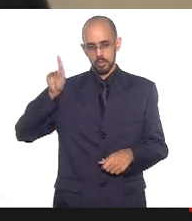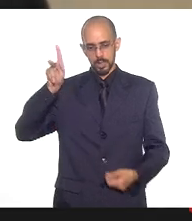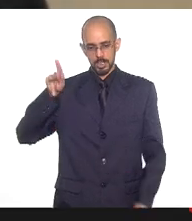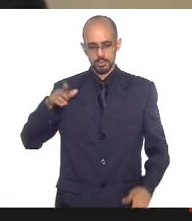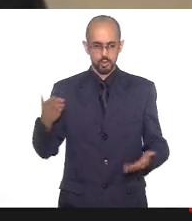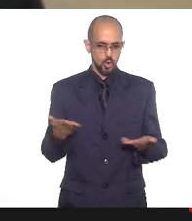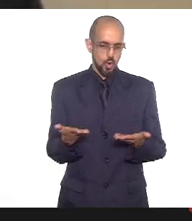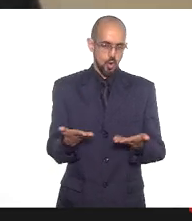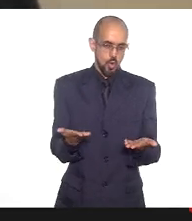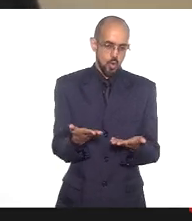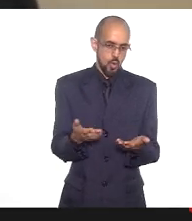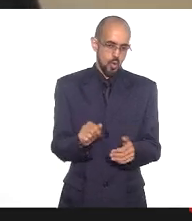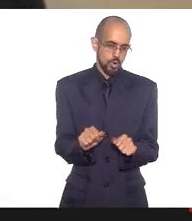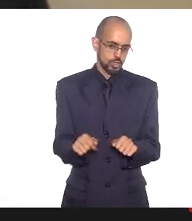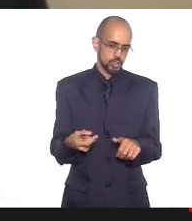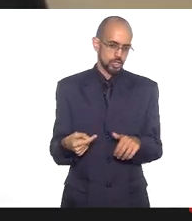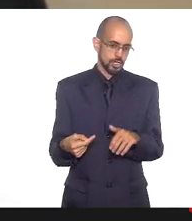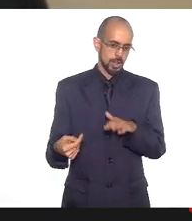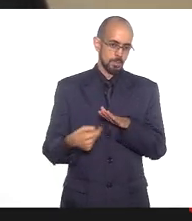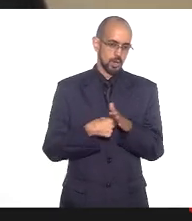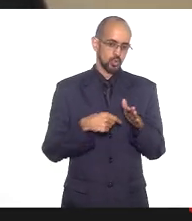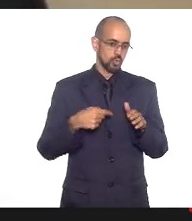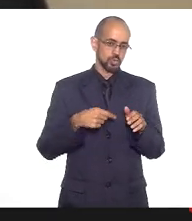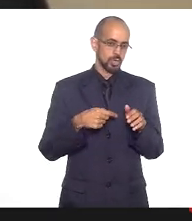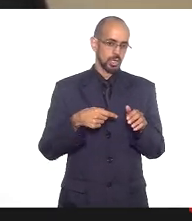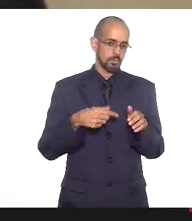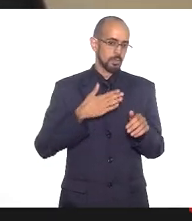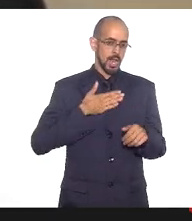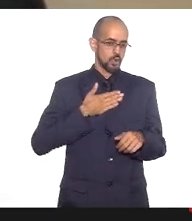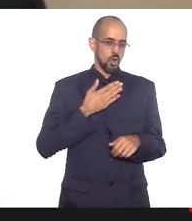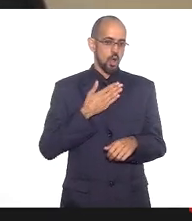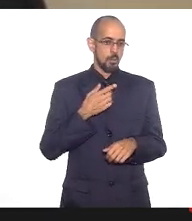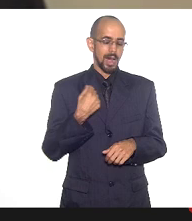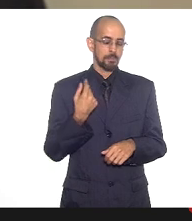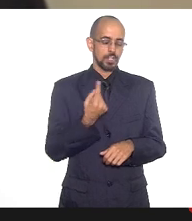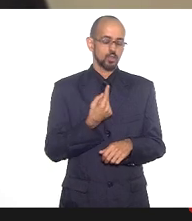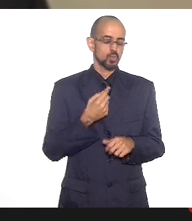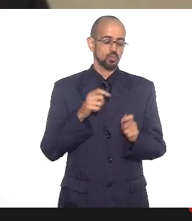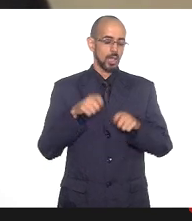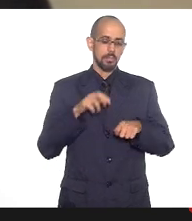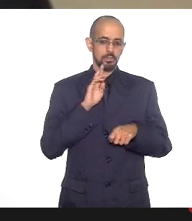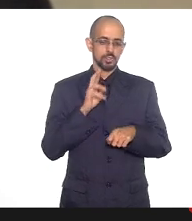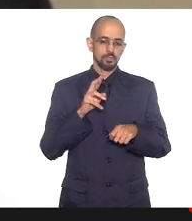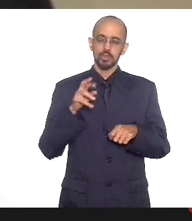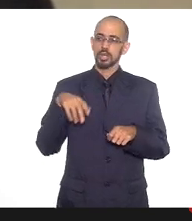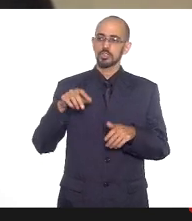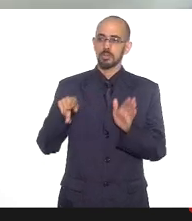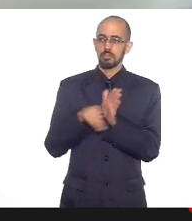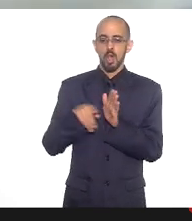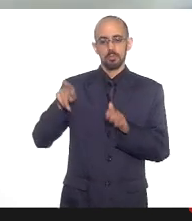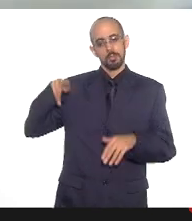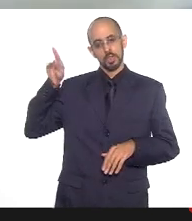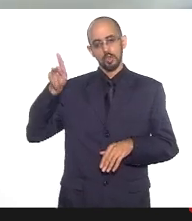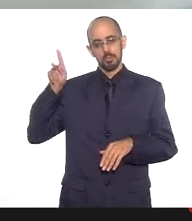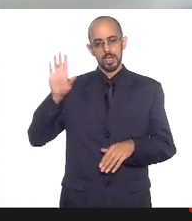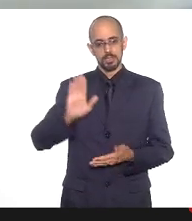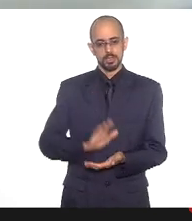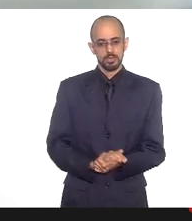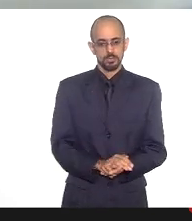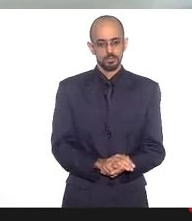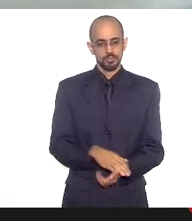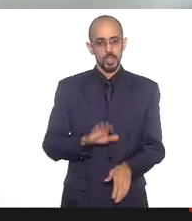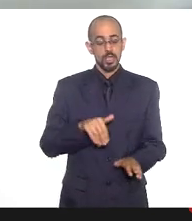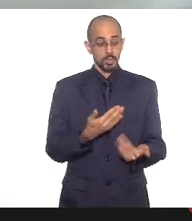em dia, essa pergunta ela tem que ser direcionada à Petrobras. A gente não utiliza a Rota 3. Então, o senhor só utiliza 1 e